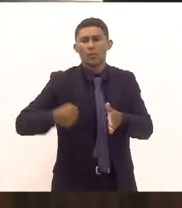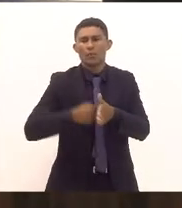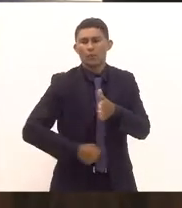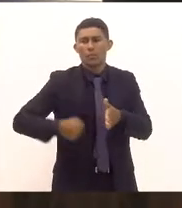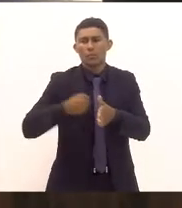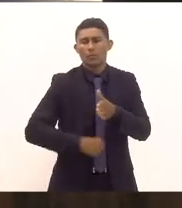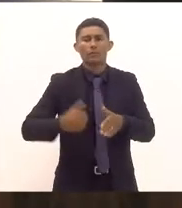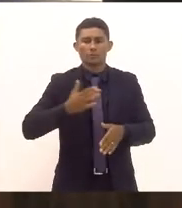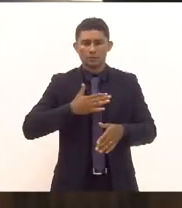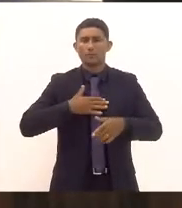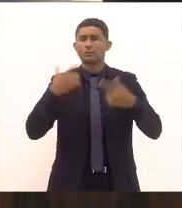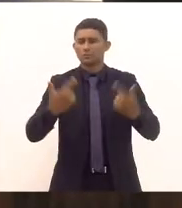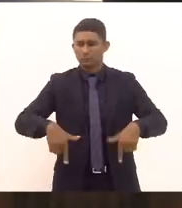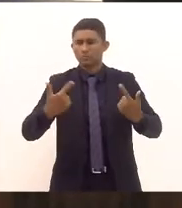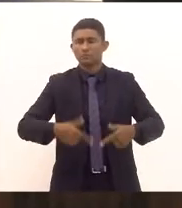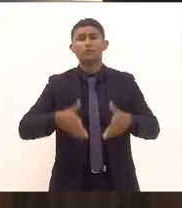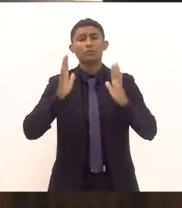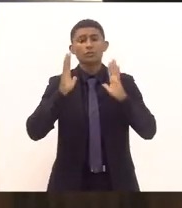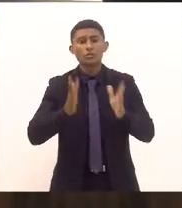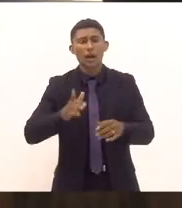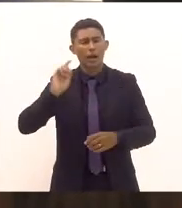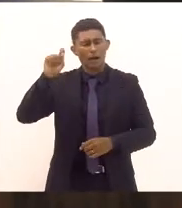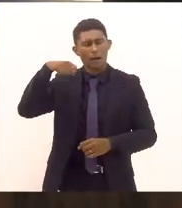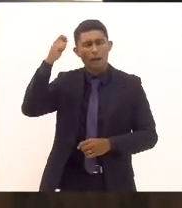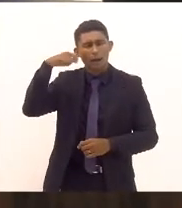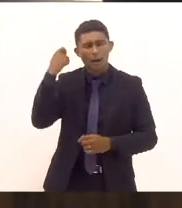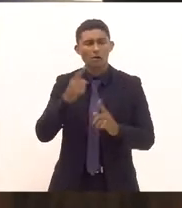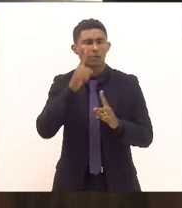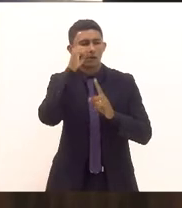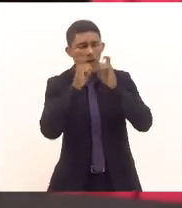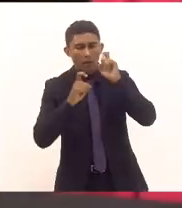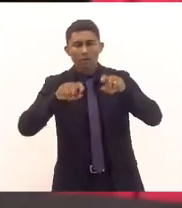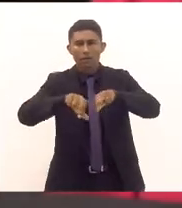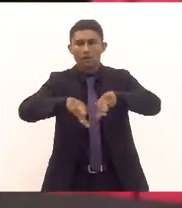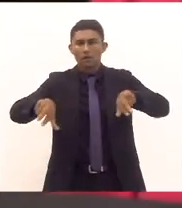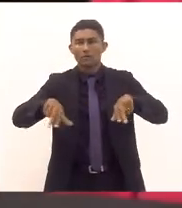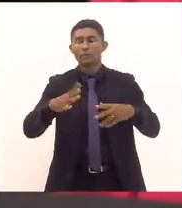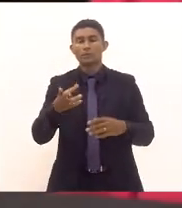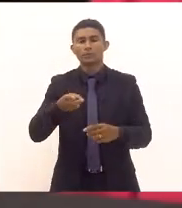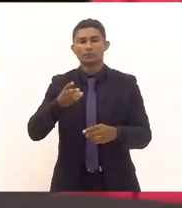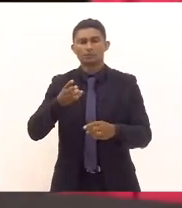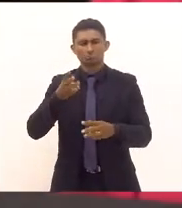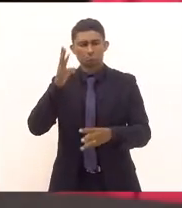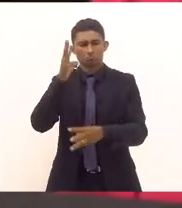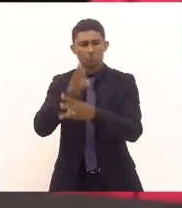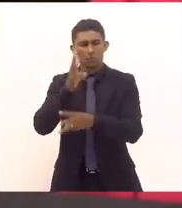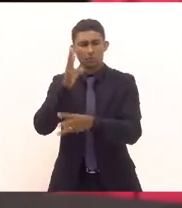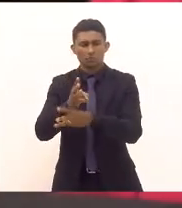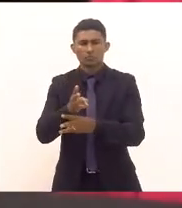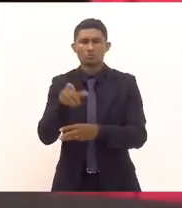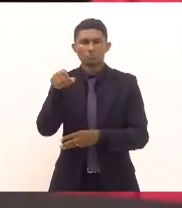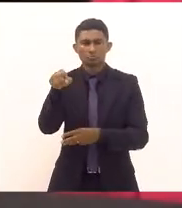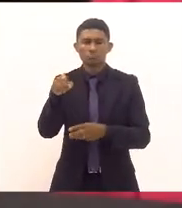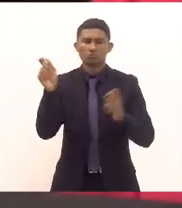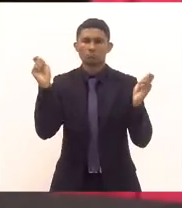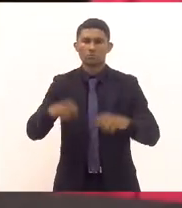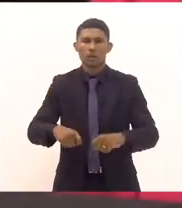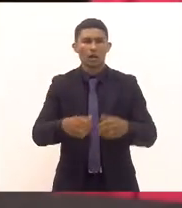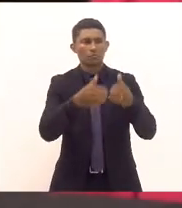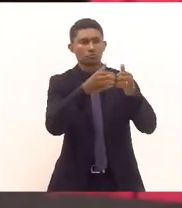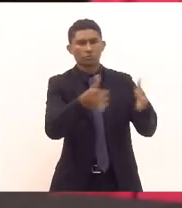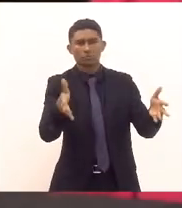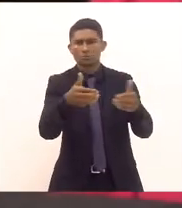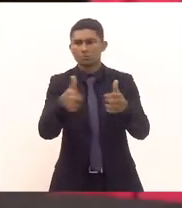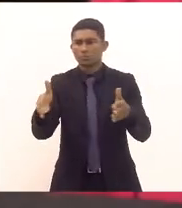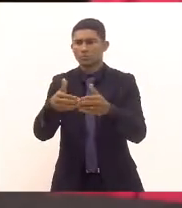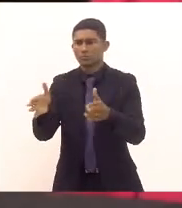já fiz diversos personagens mas desse agora como é show né show a caminho Exu abre portas e